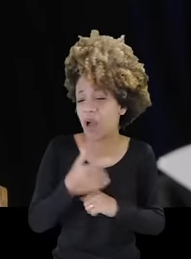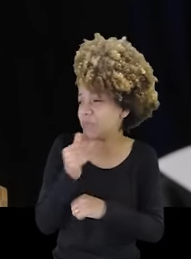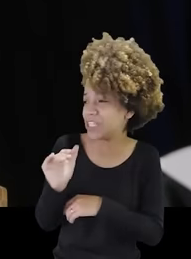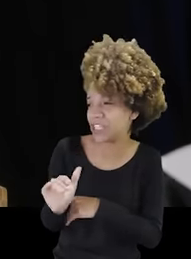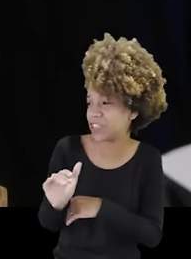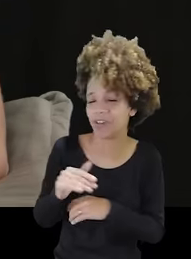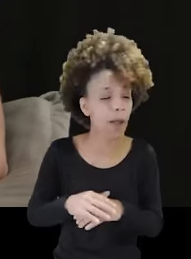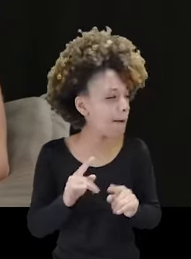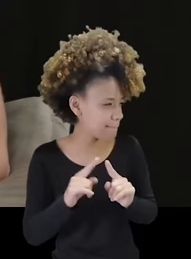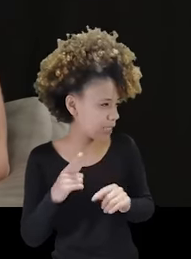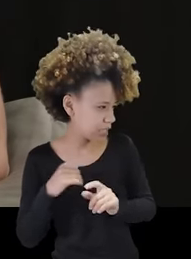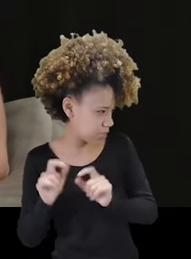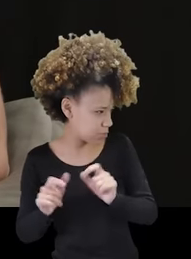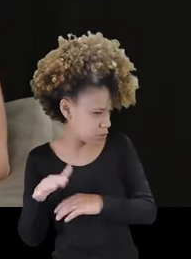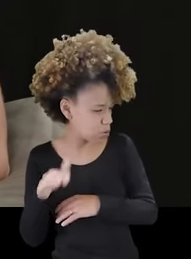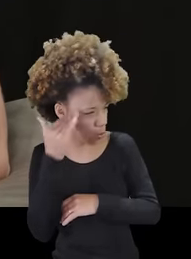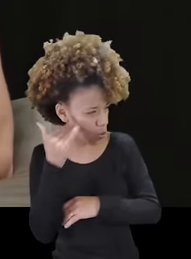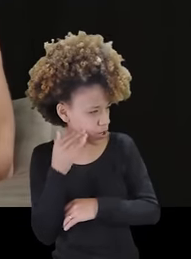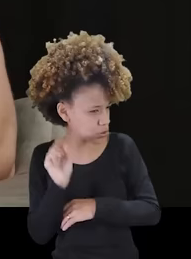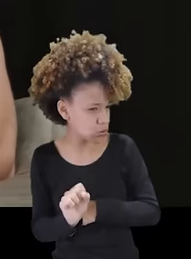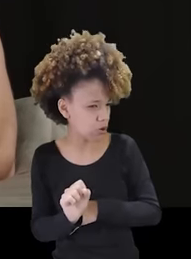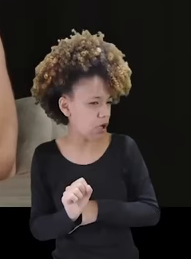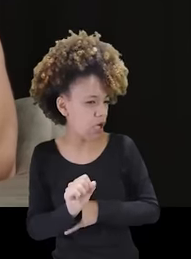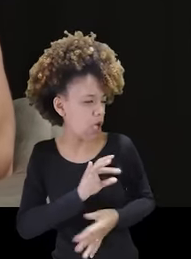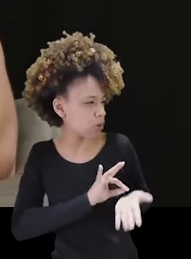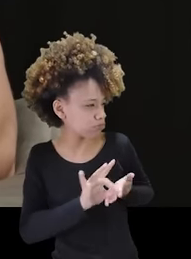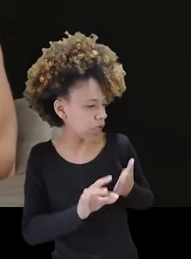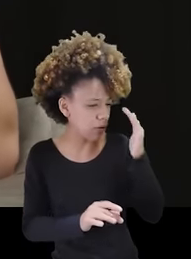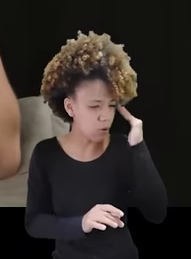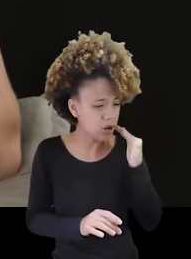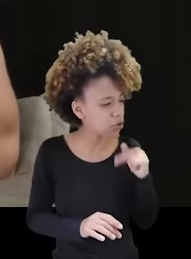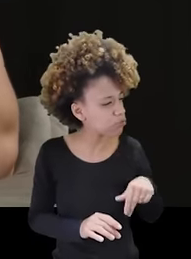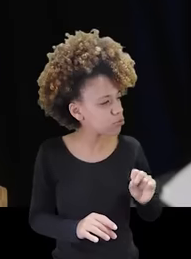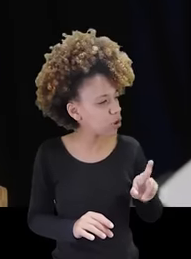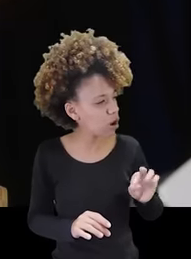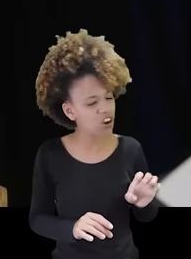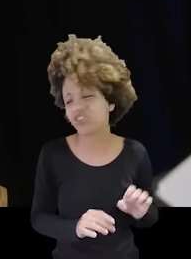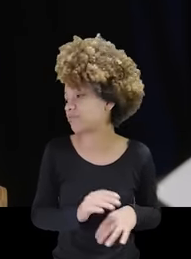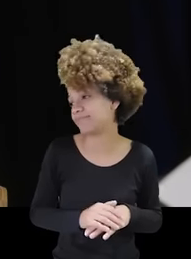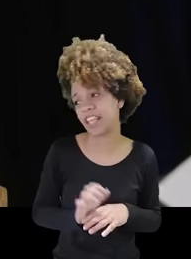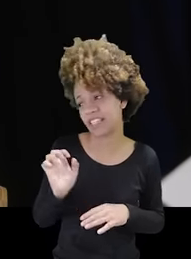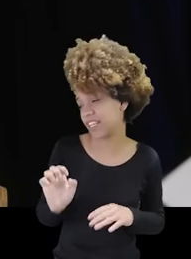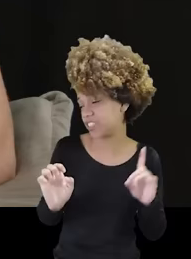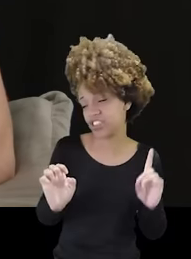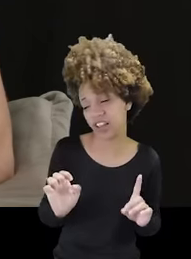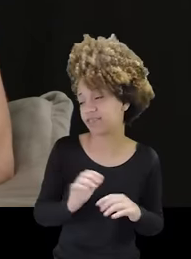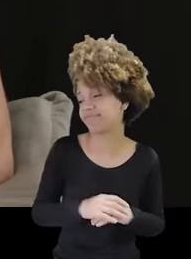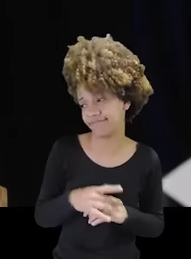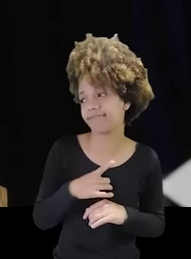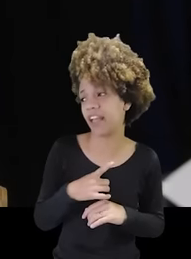pequenininho Mas tem uma galera tipo assim na Coreia do Sul que fala assim ah eu odeio a Coreia do Norte tem uma treta uma rixa de esquerda direita